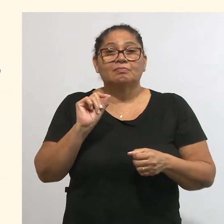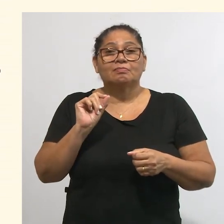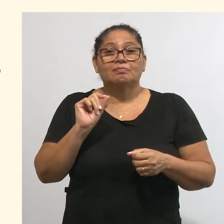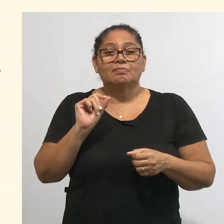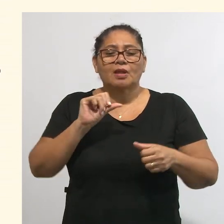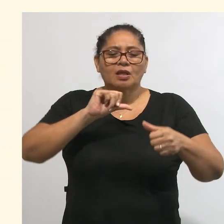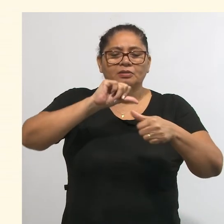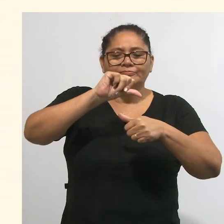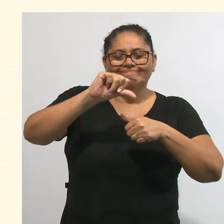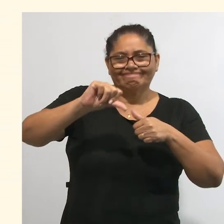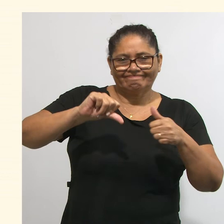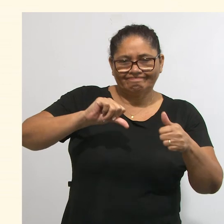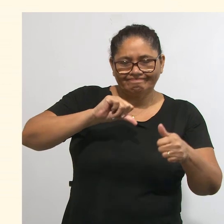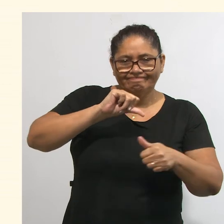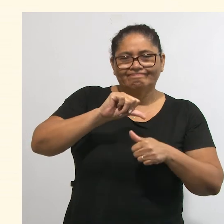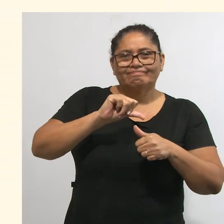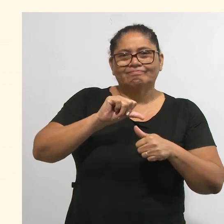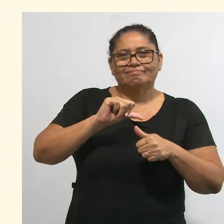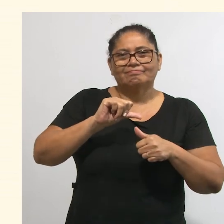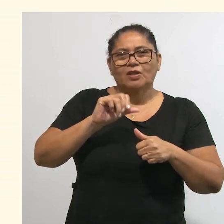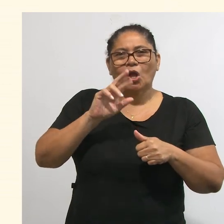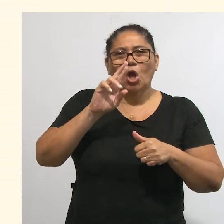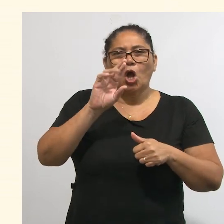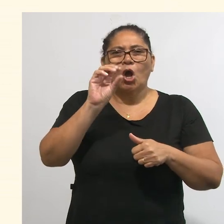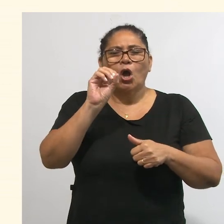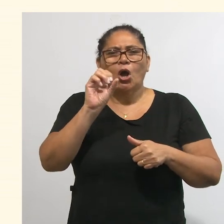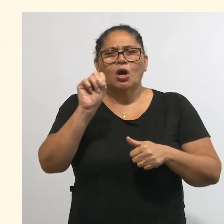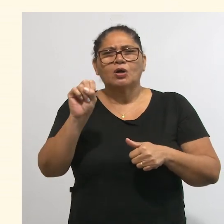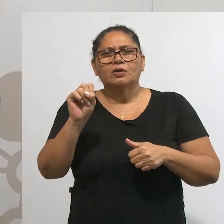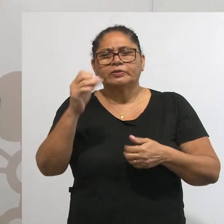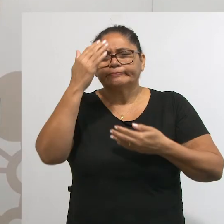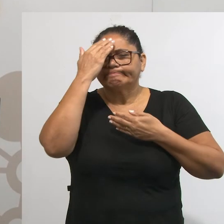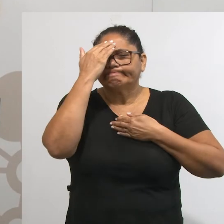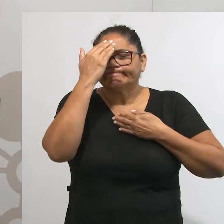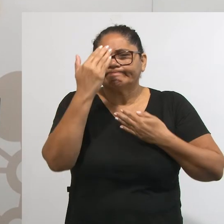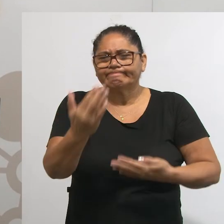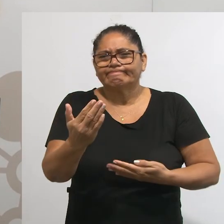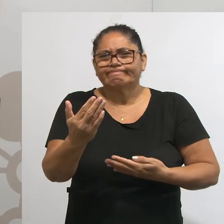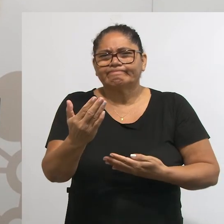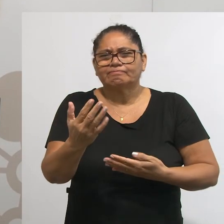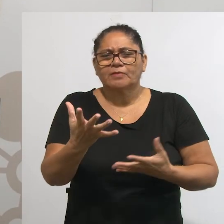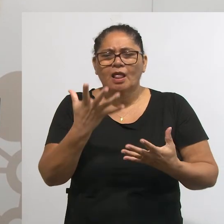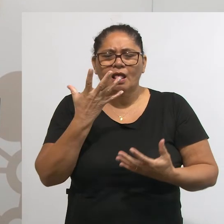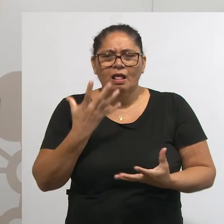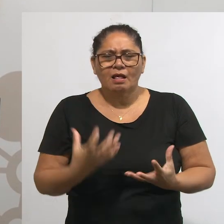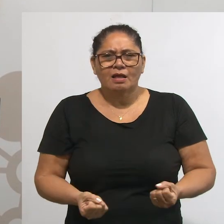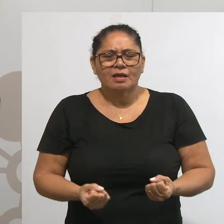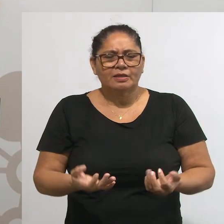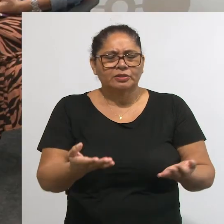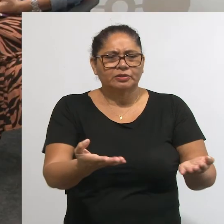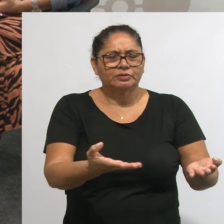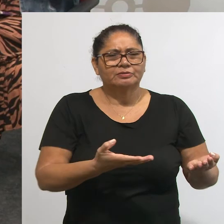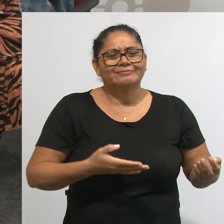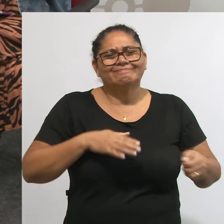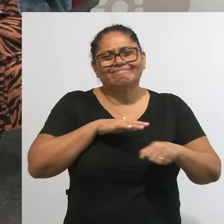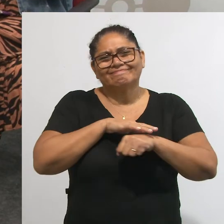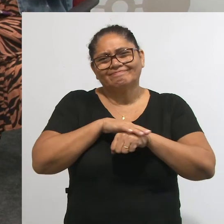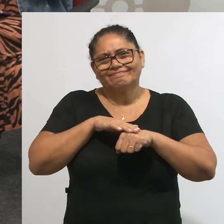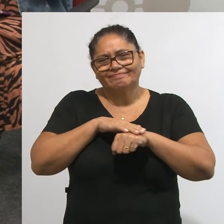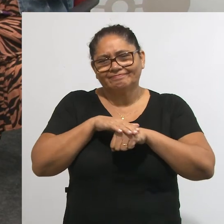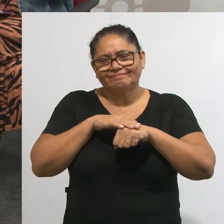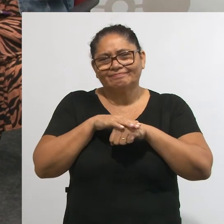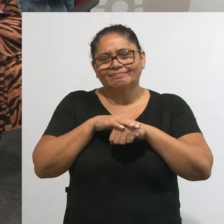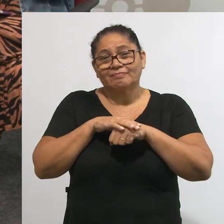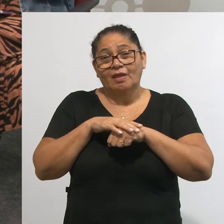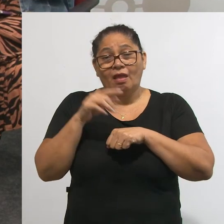inclusive uma transformação. Rosa, eu quero te agradecer por você ter aceito o convite e por esse